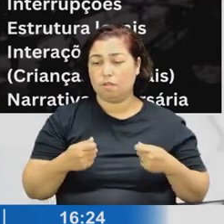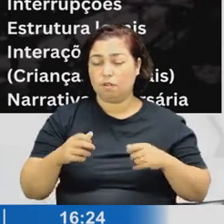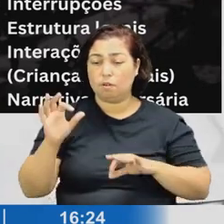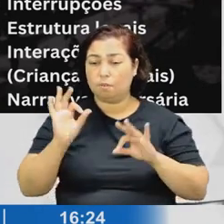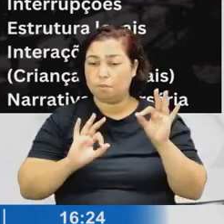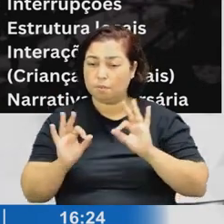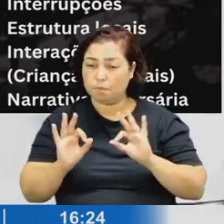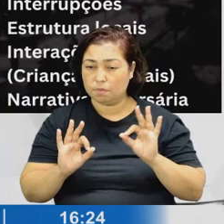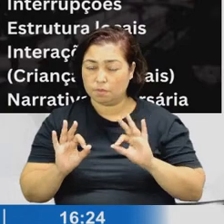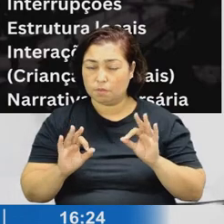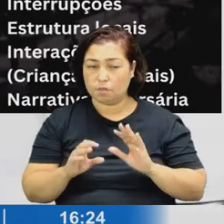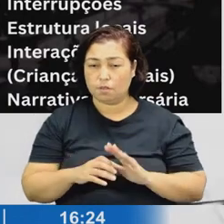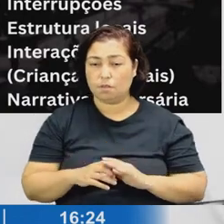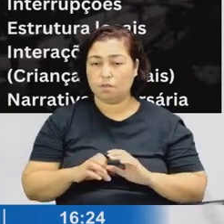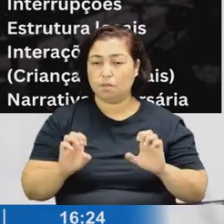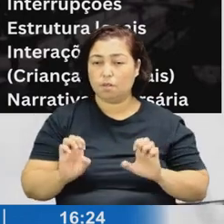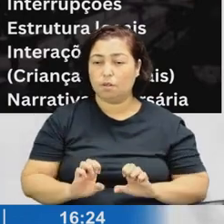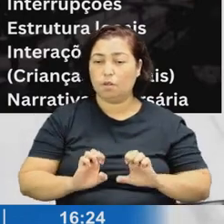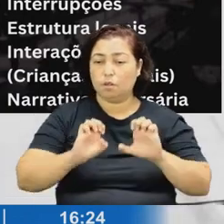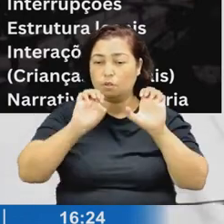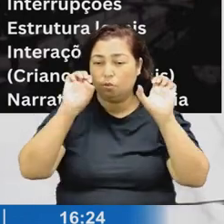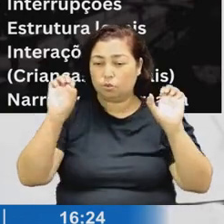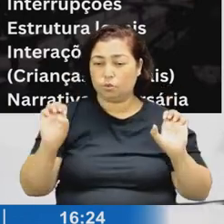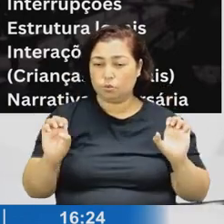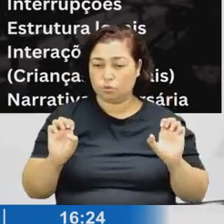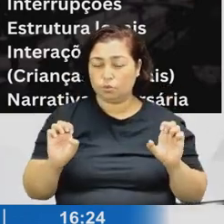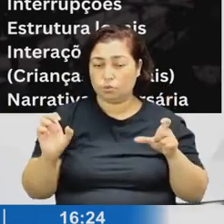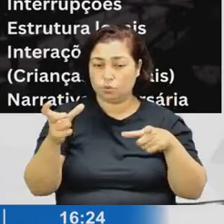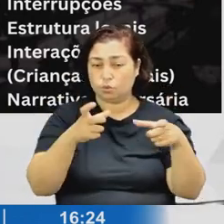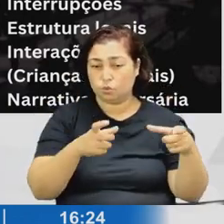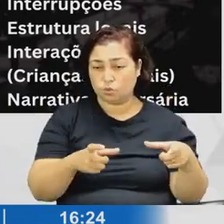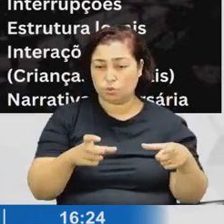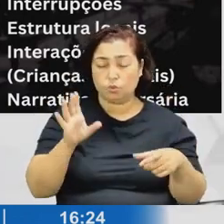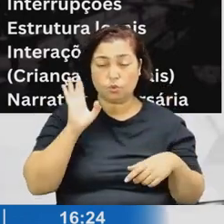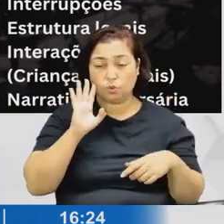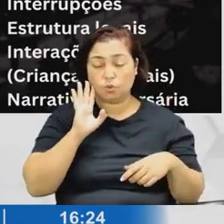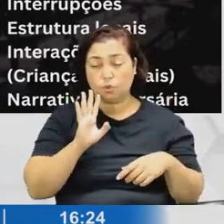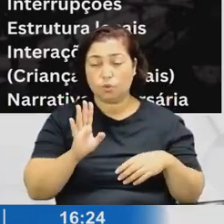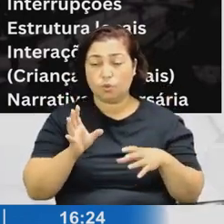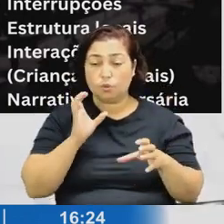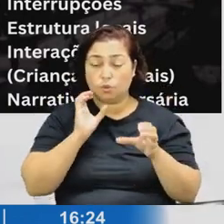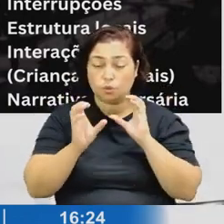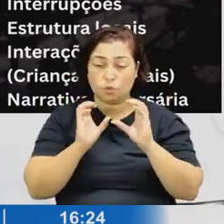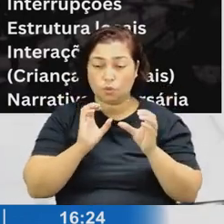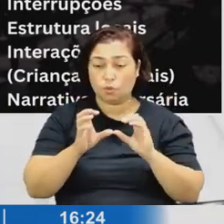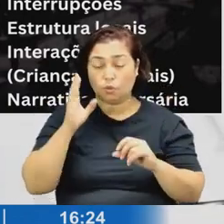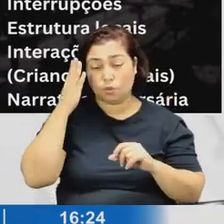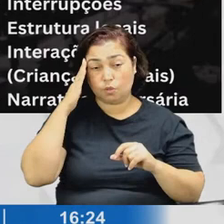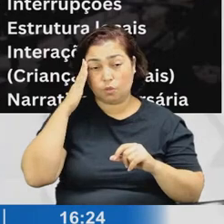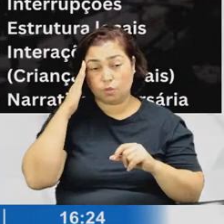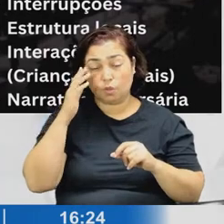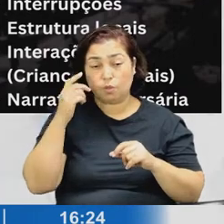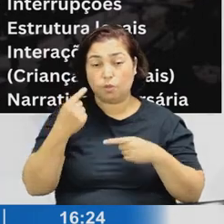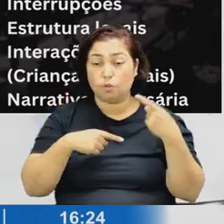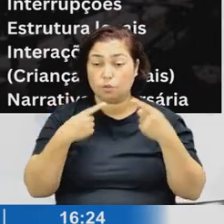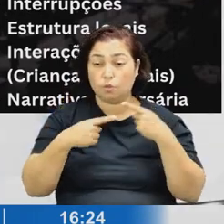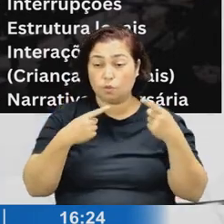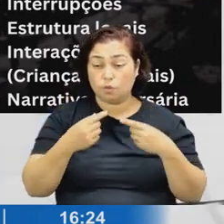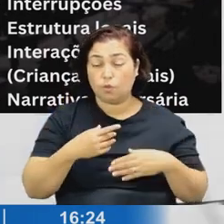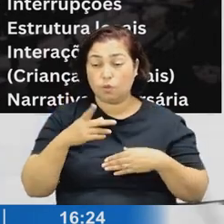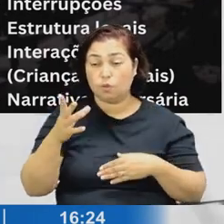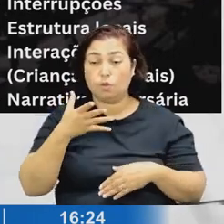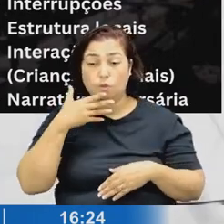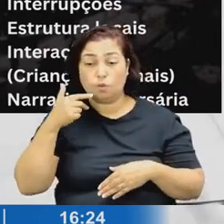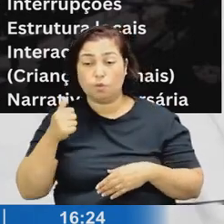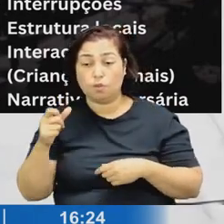interrupção a estrutura do local é legal a comunicação saber onde aonde o político tá indo antes e ver quais são os melhores locais